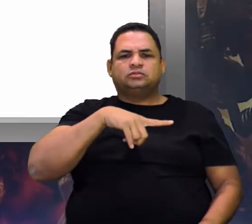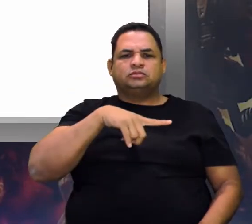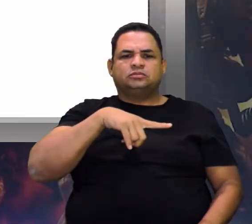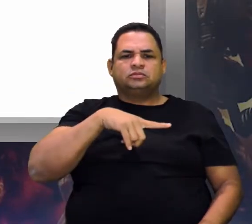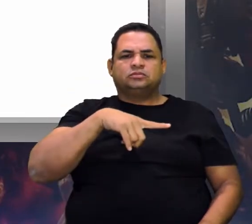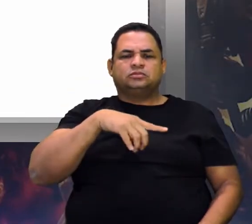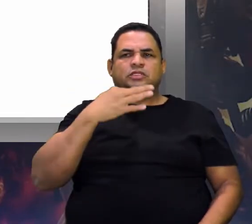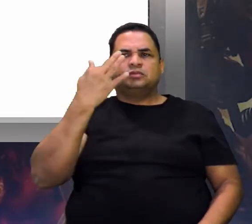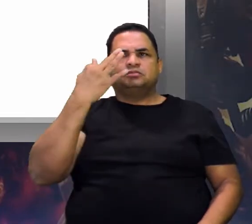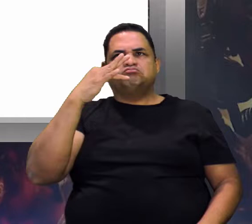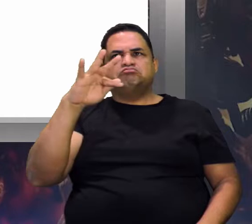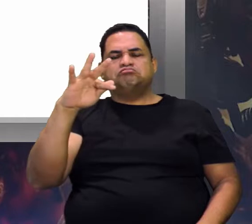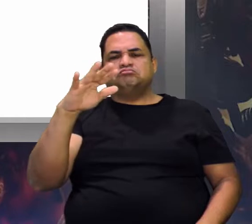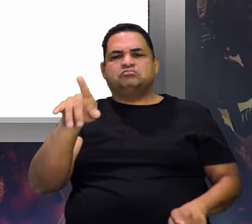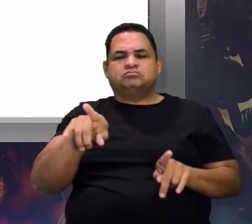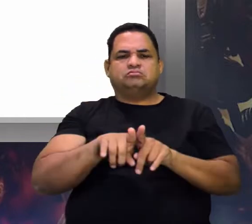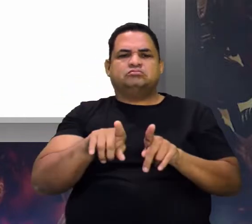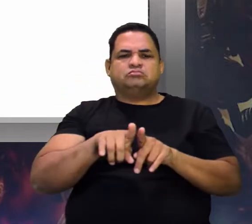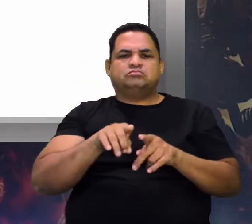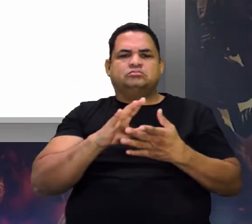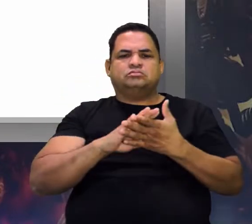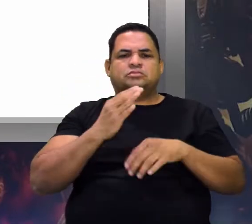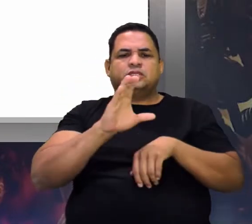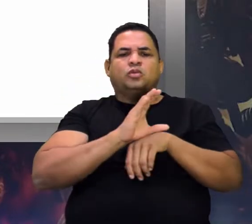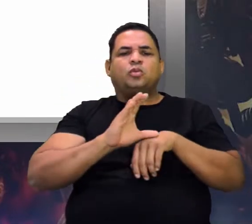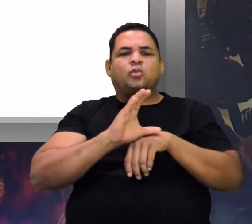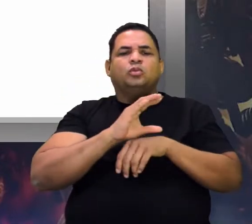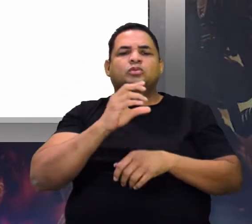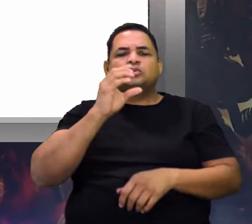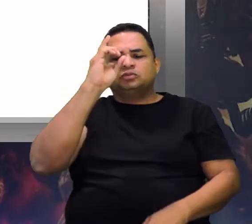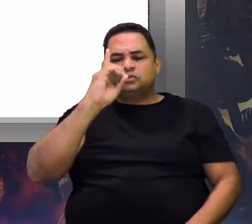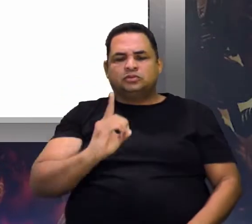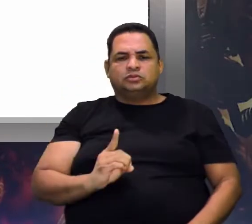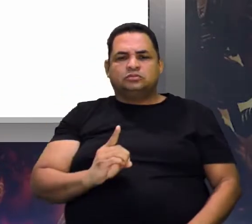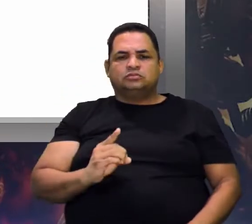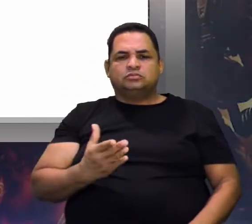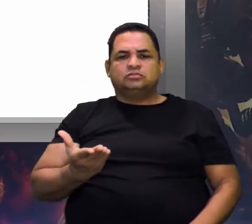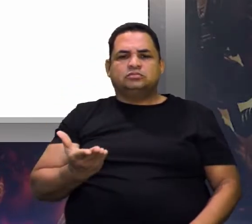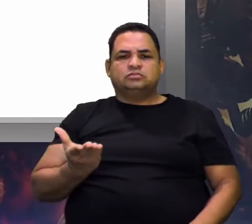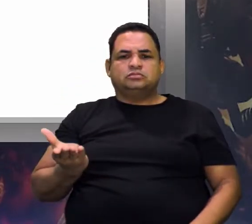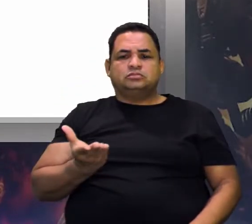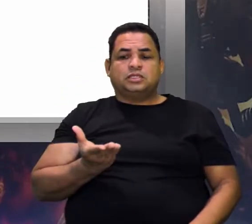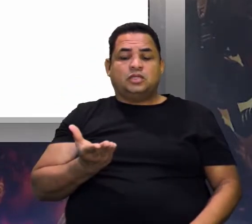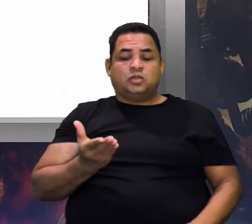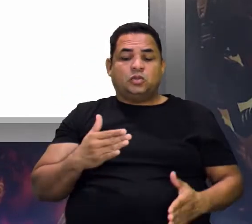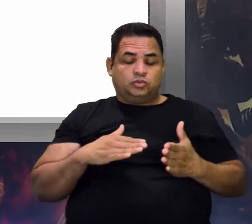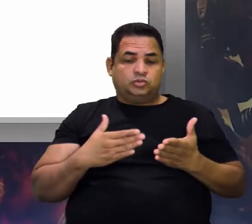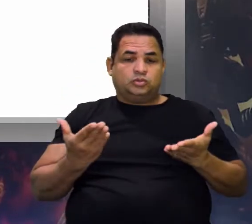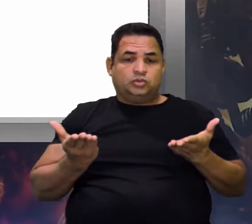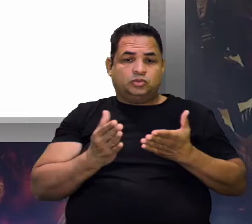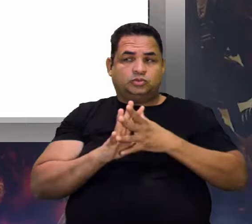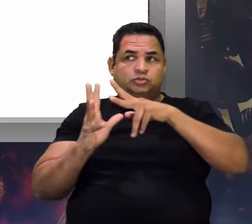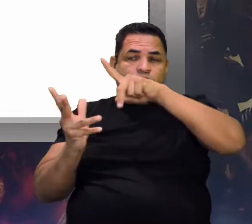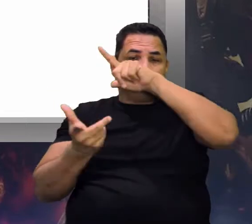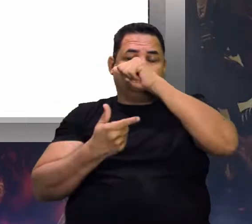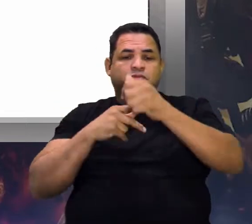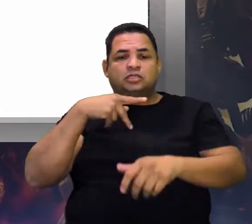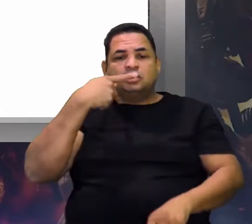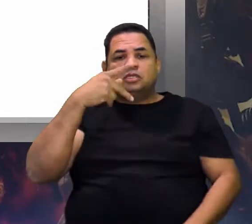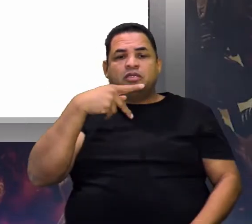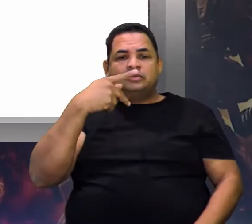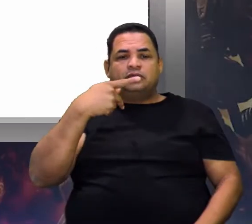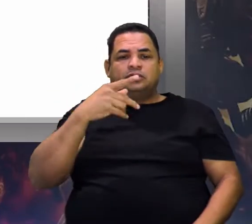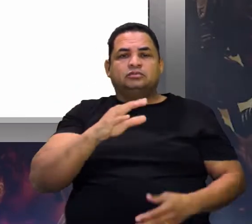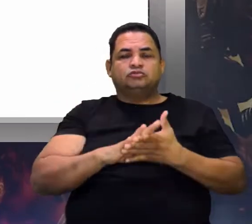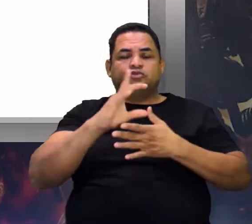e das faculdades que tem um curso de direito, até hoje, mundialmente, é citado o direito